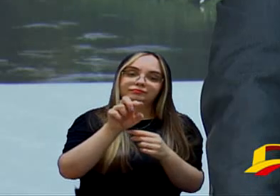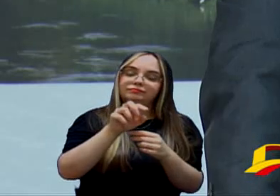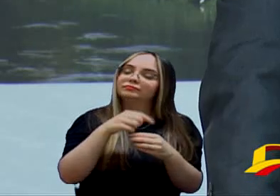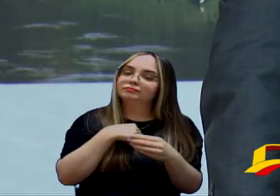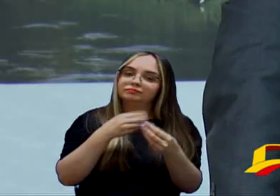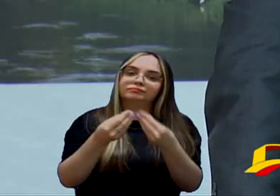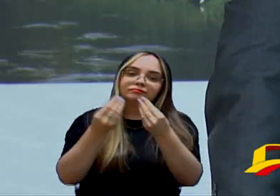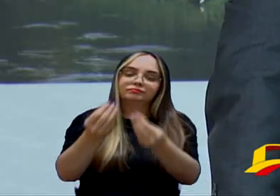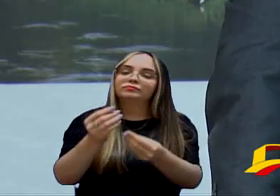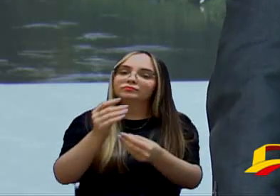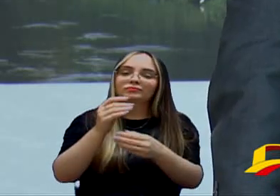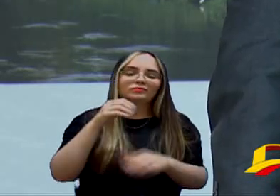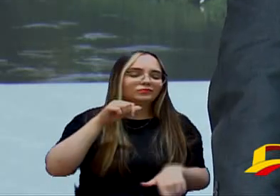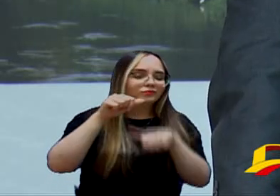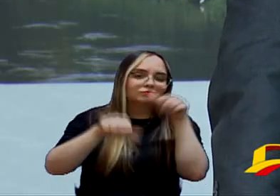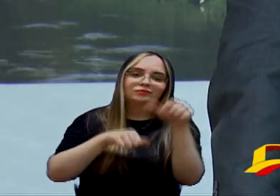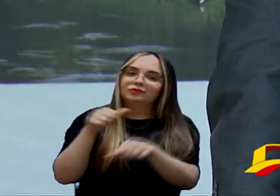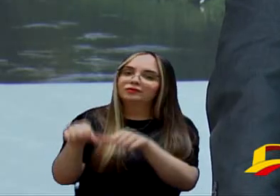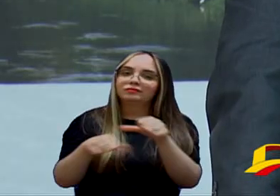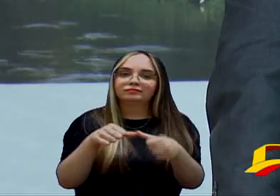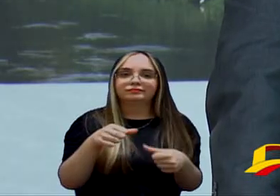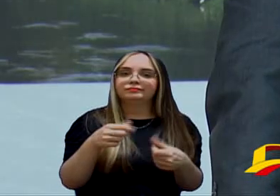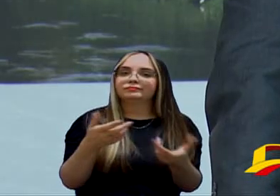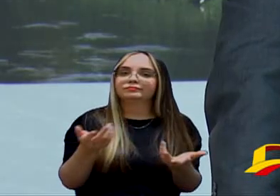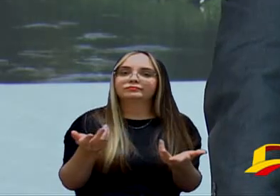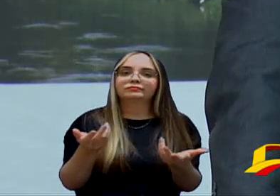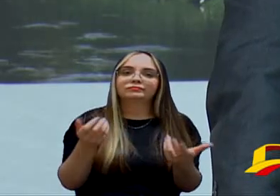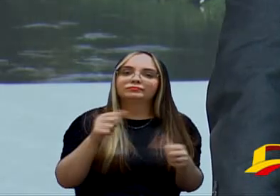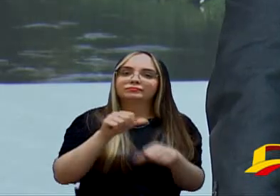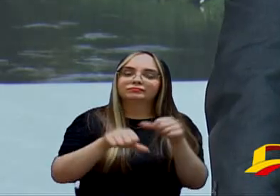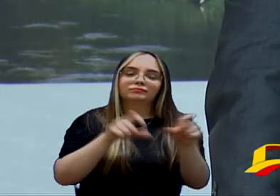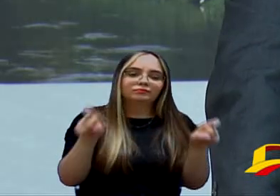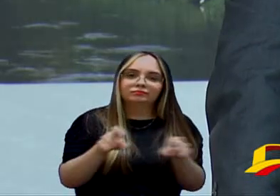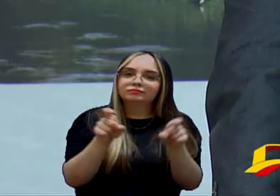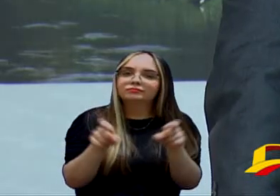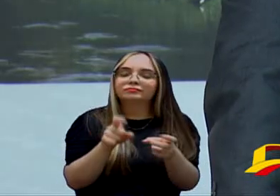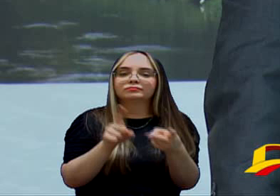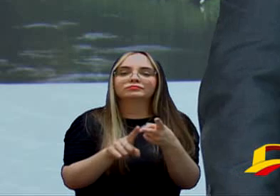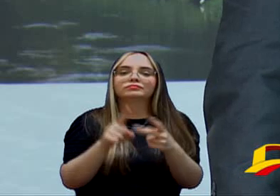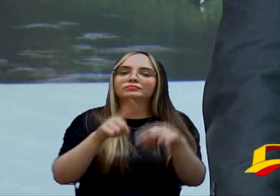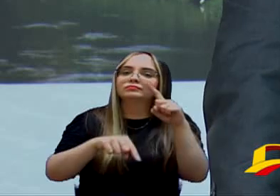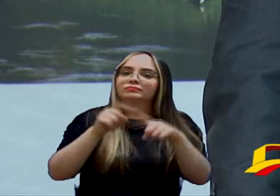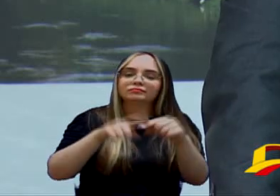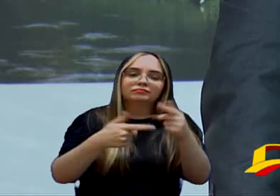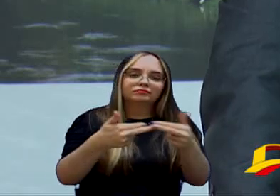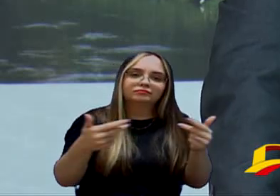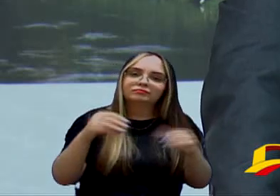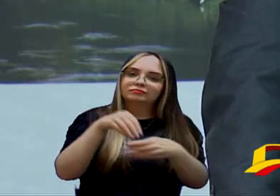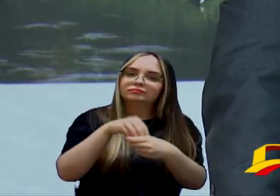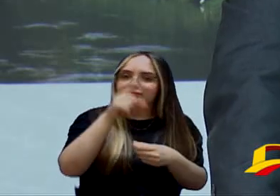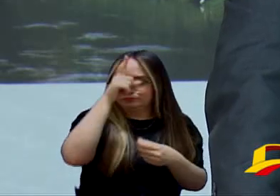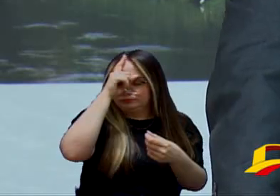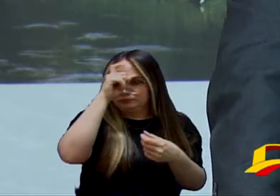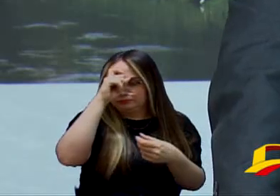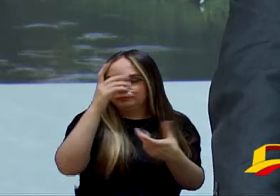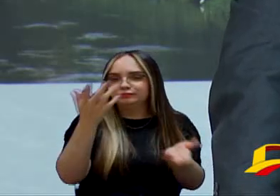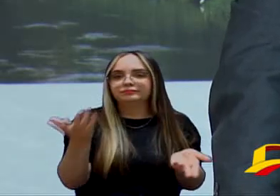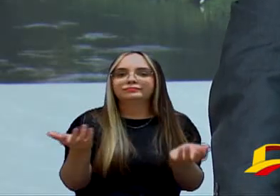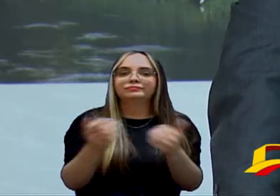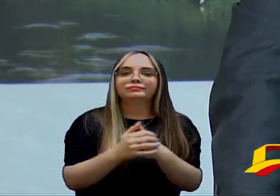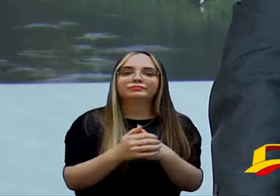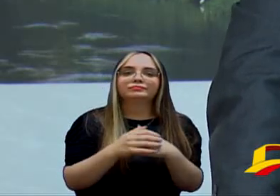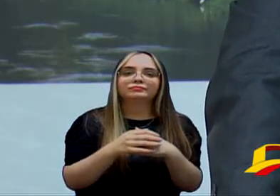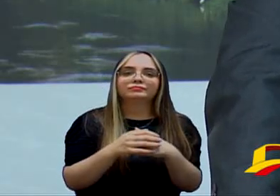fazer toda a parte de troca é de dois computadores equipamentos parte toda